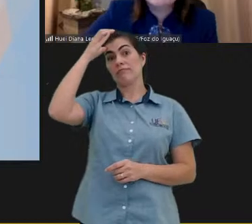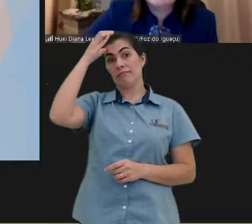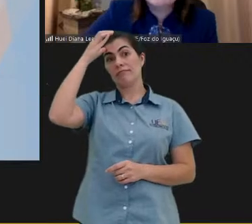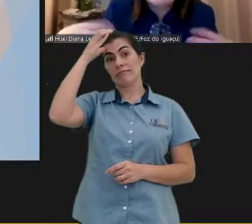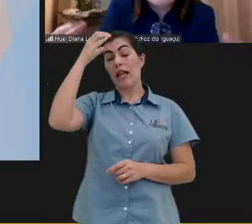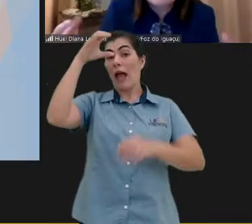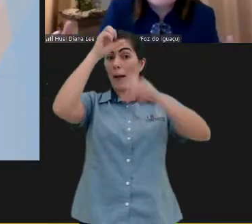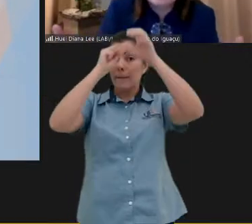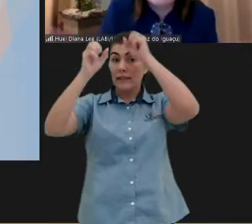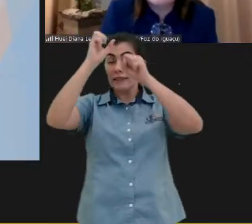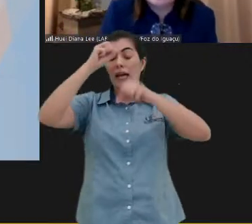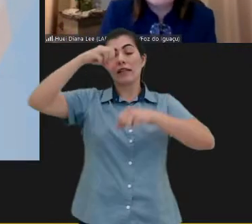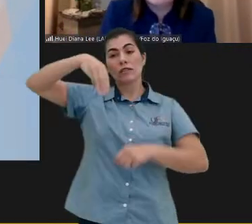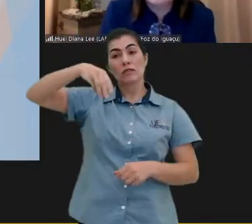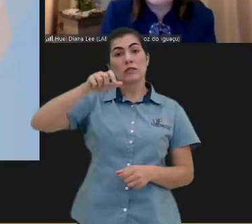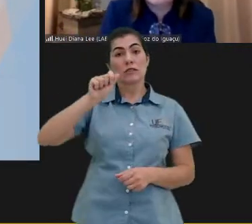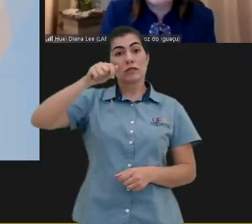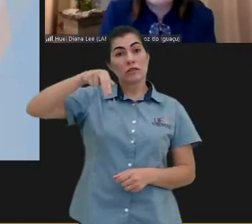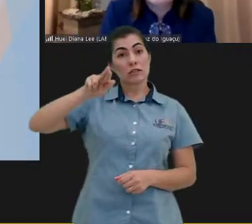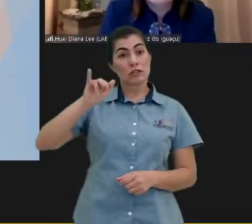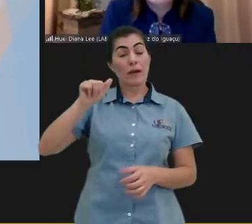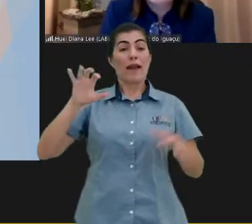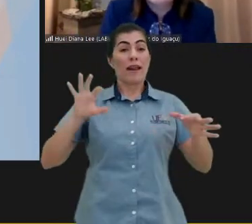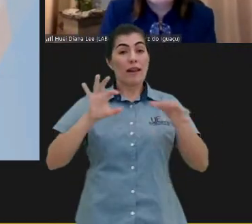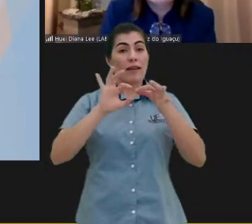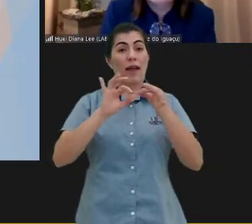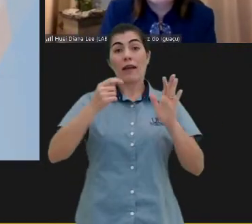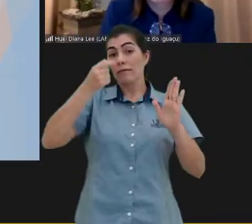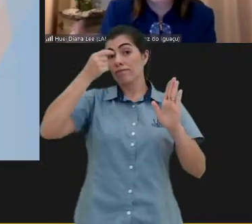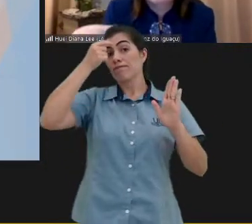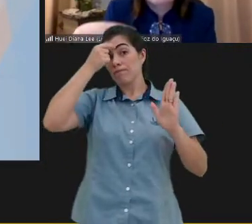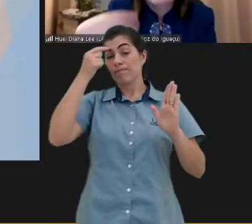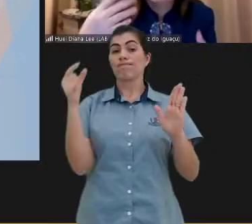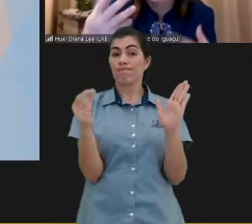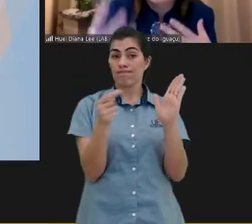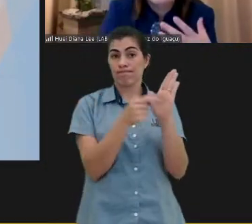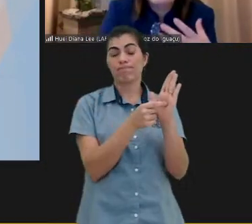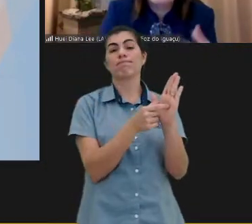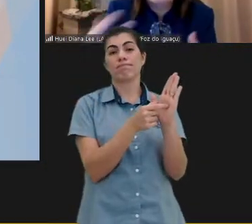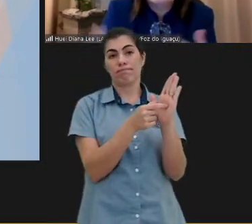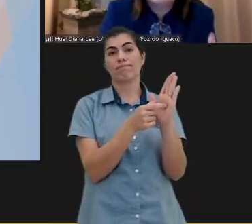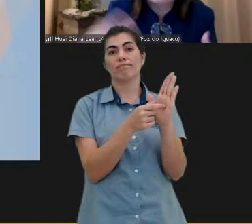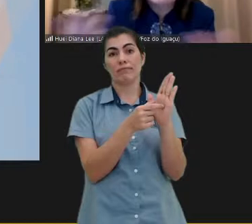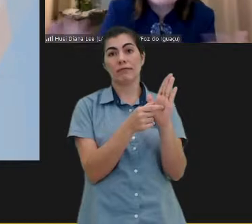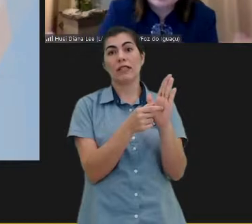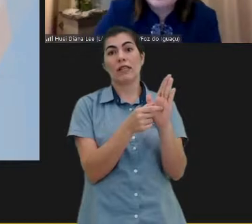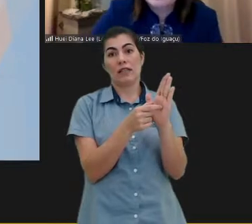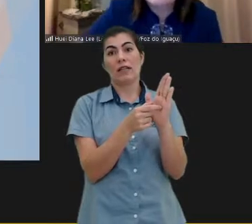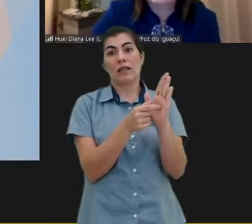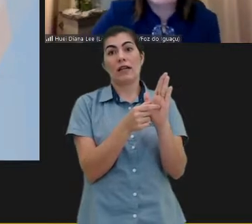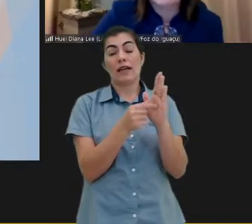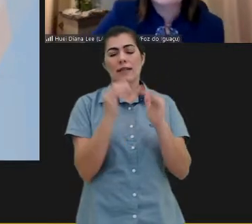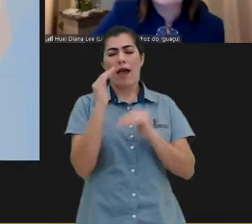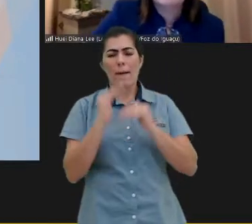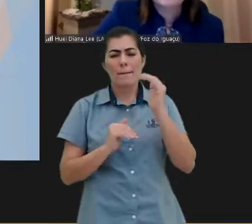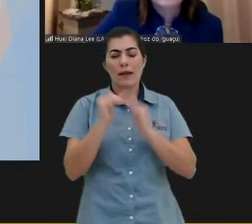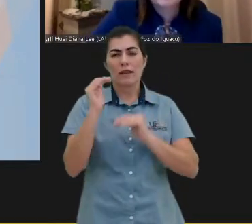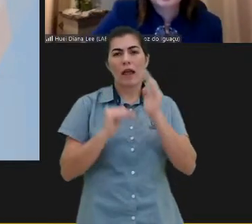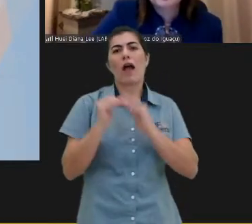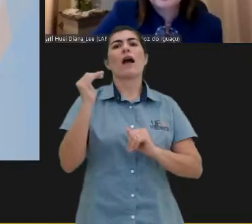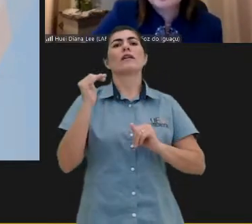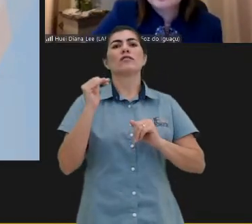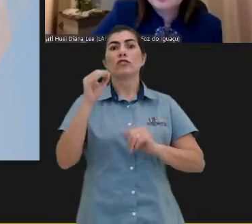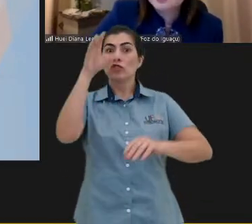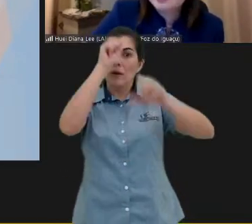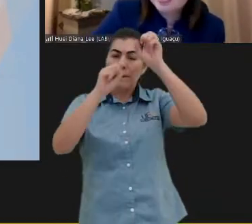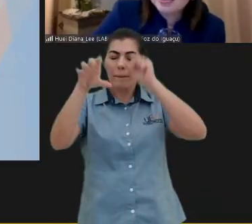área especificamente da inteligência artificial que a gente quer imprimir essa habilidade de aprendizado à máquina. A